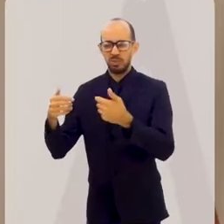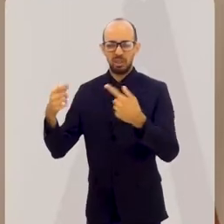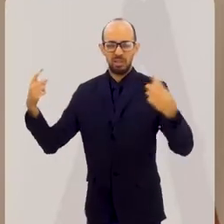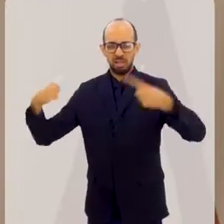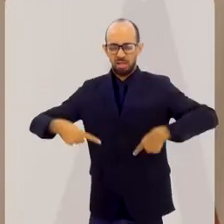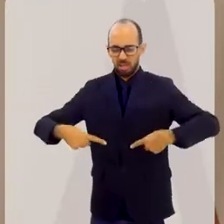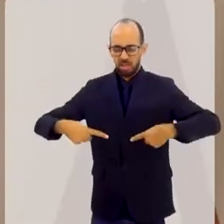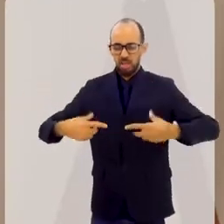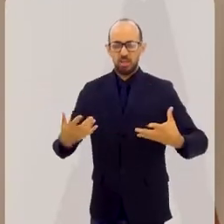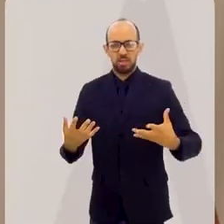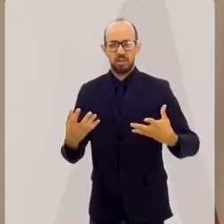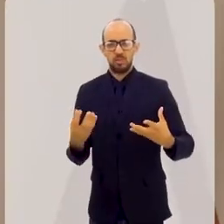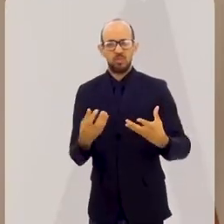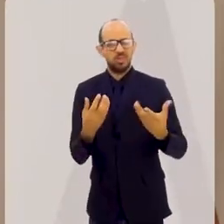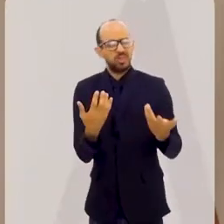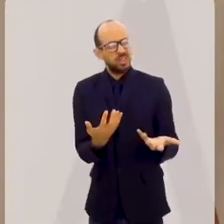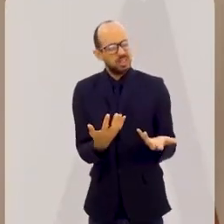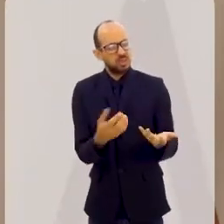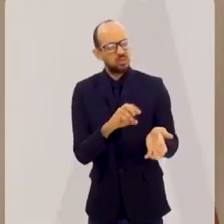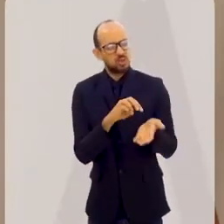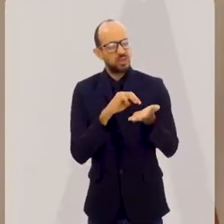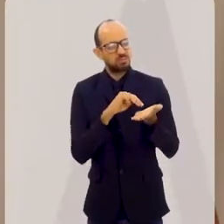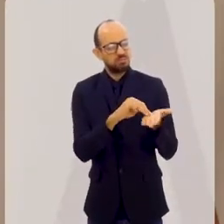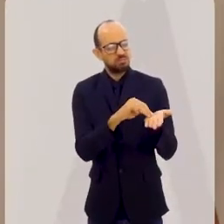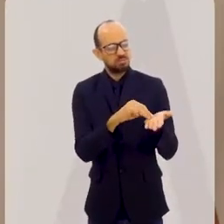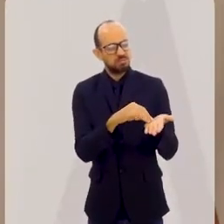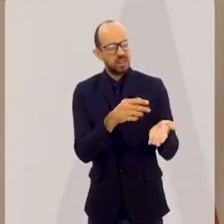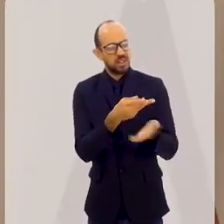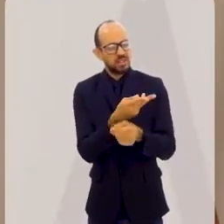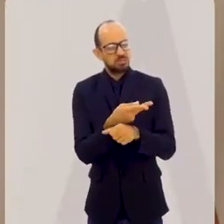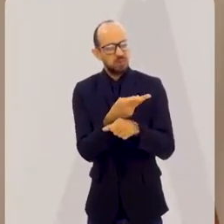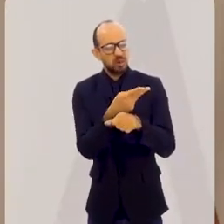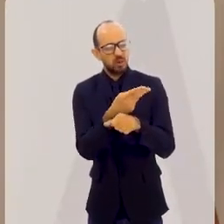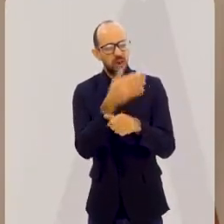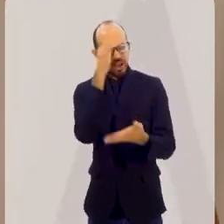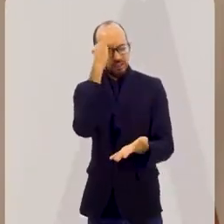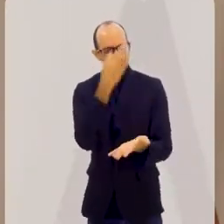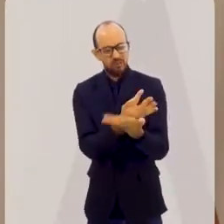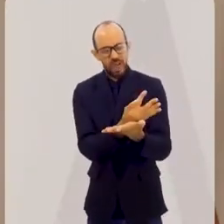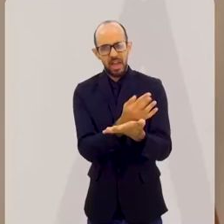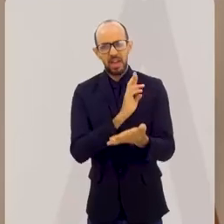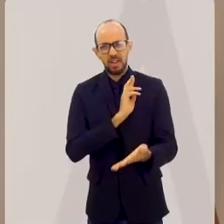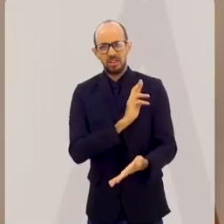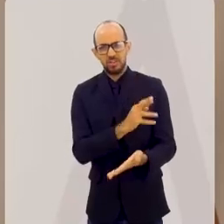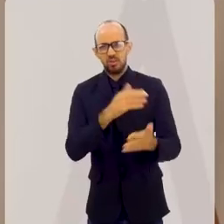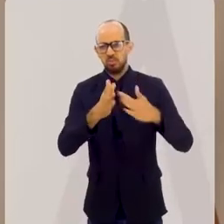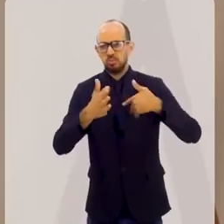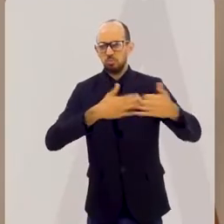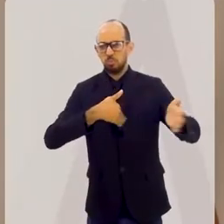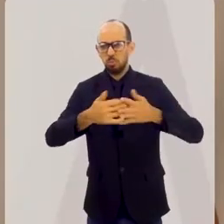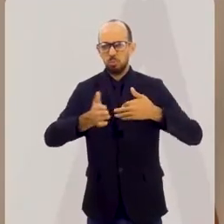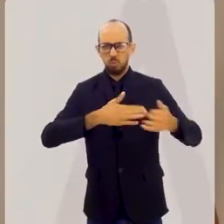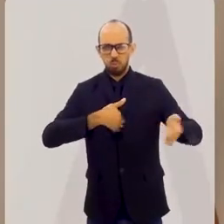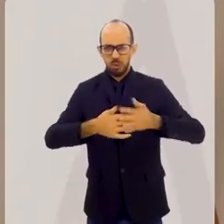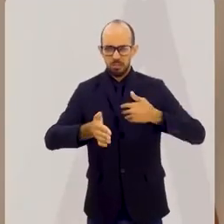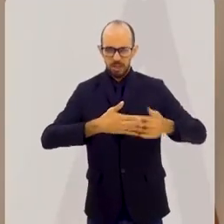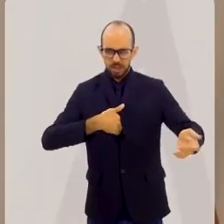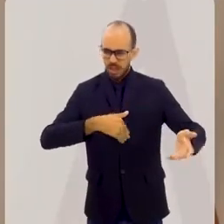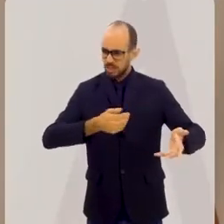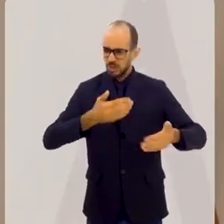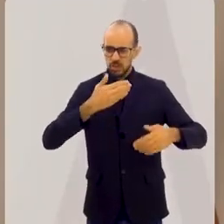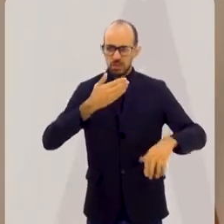para as pessoas elas possam procurar sua fé procurar sua religião Independente